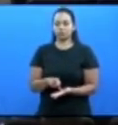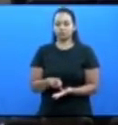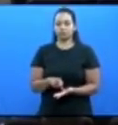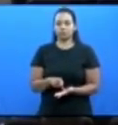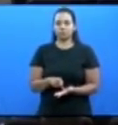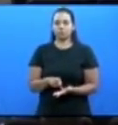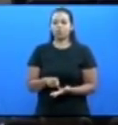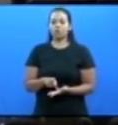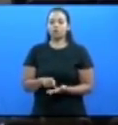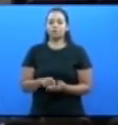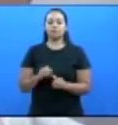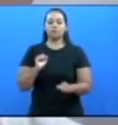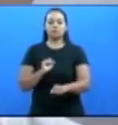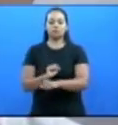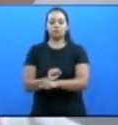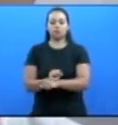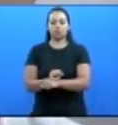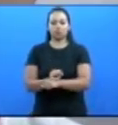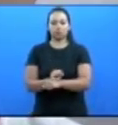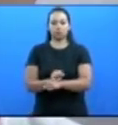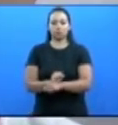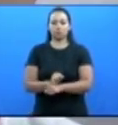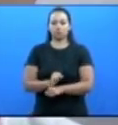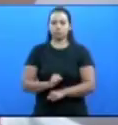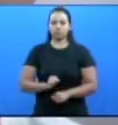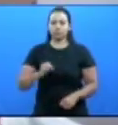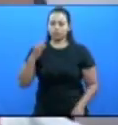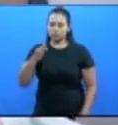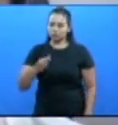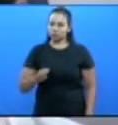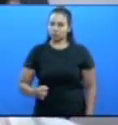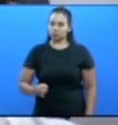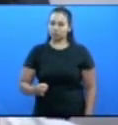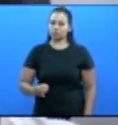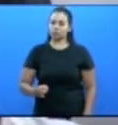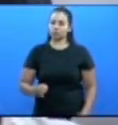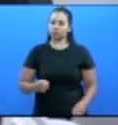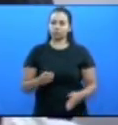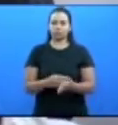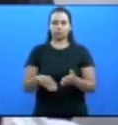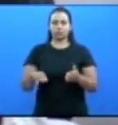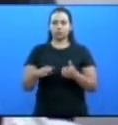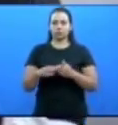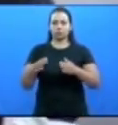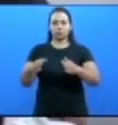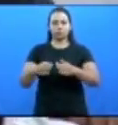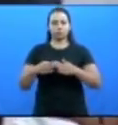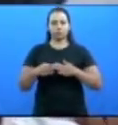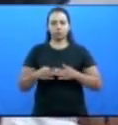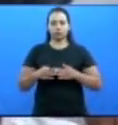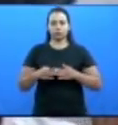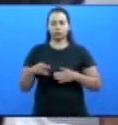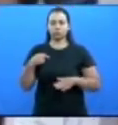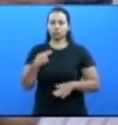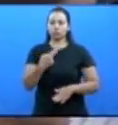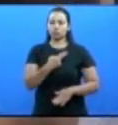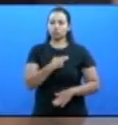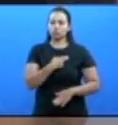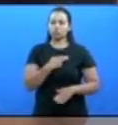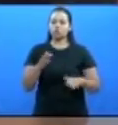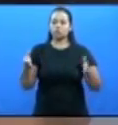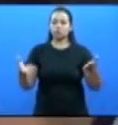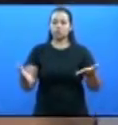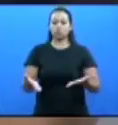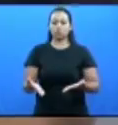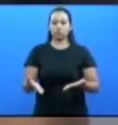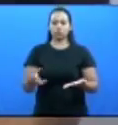espero que seja aprovado essas emendas e que nós possamos ser contemplados. Hoje, de